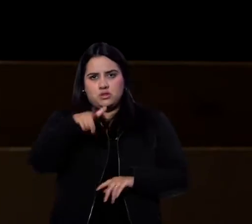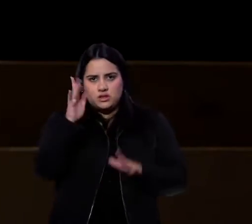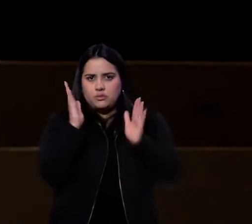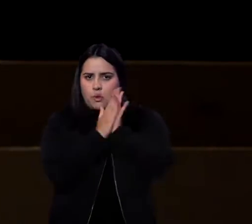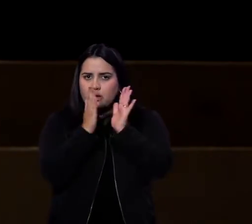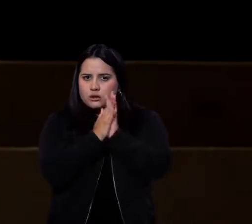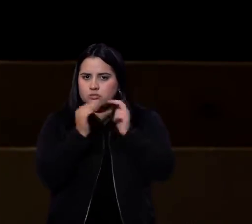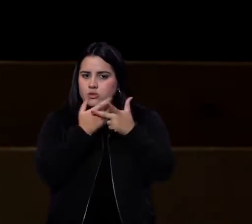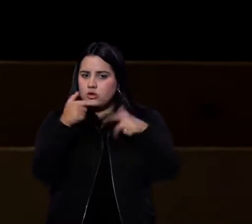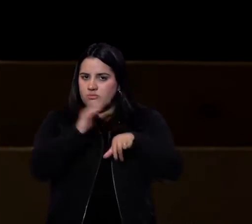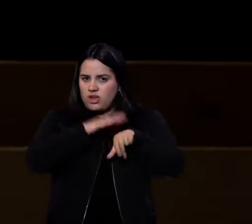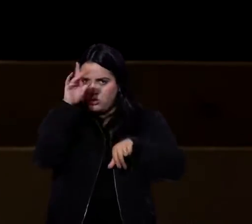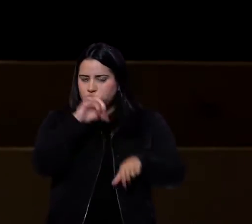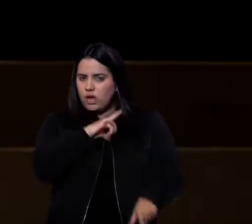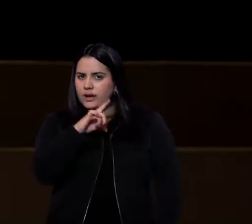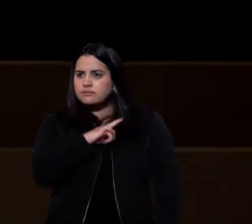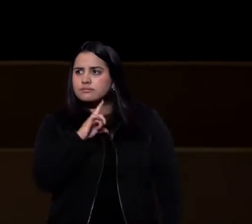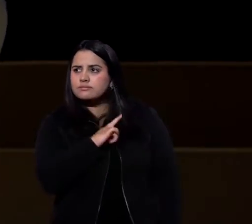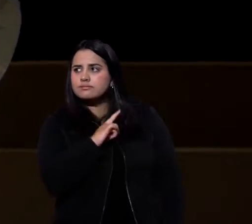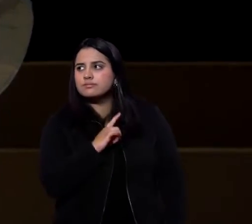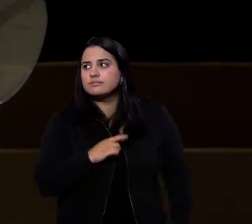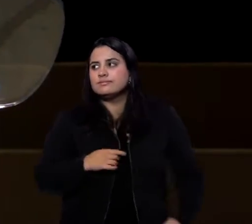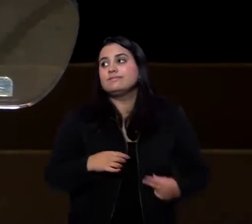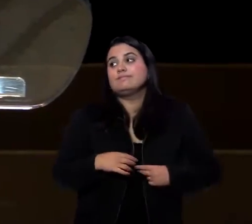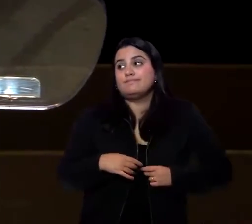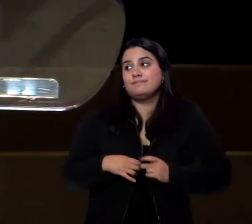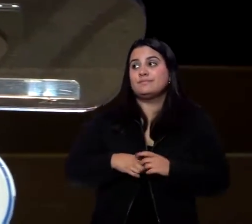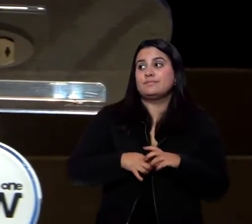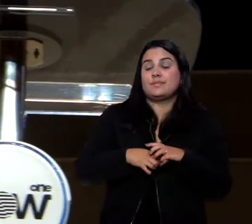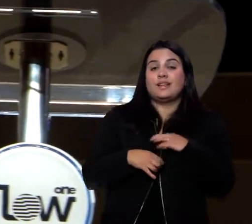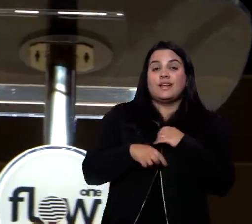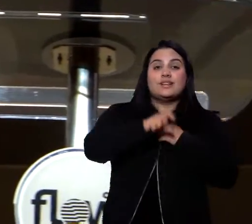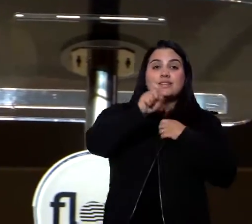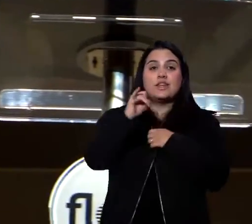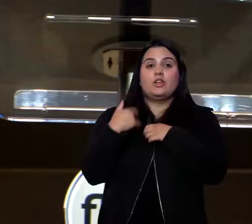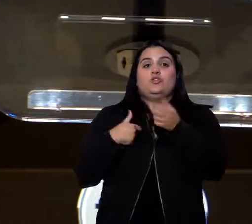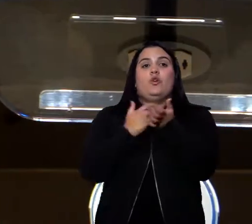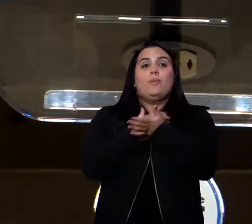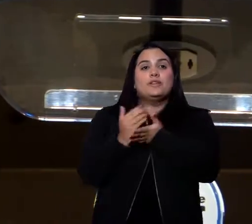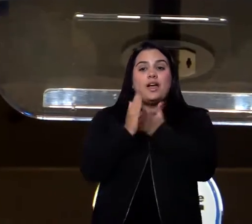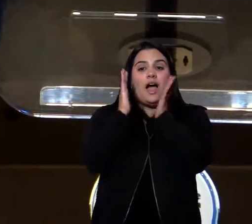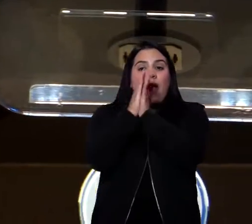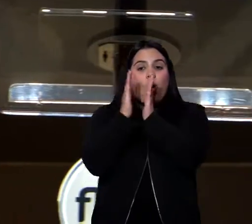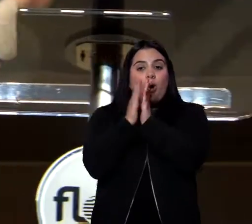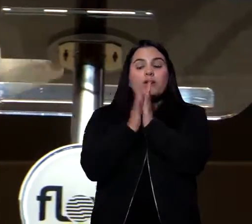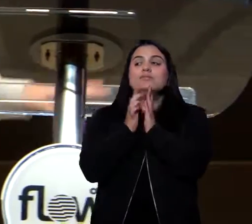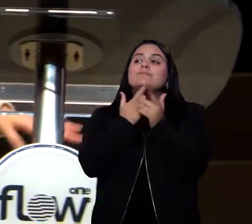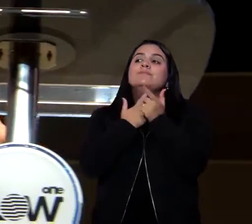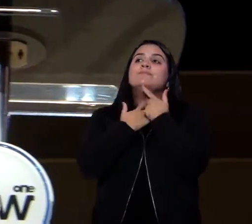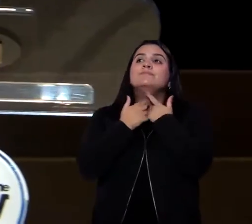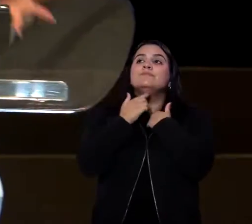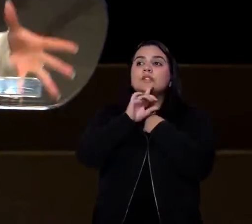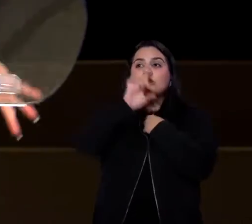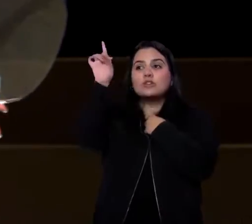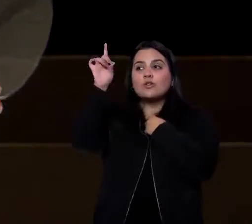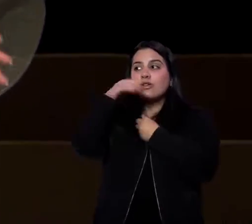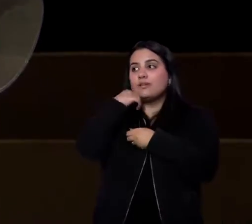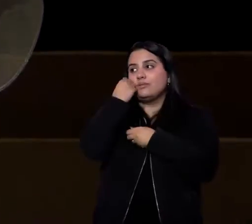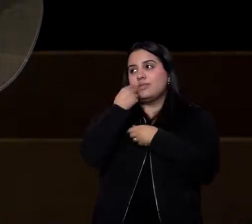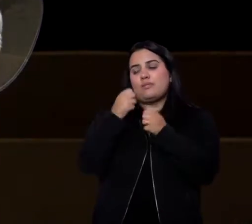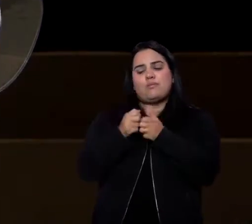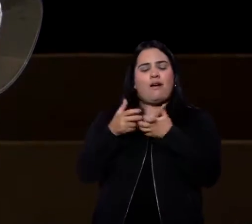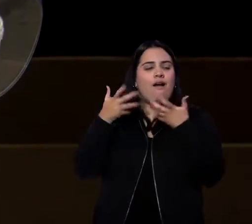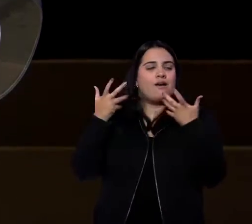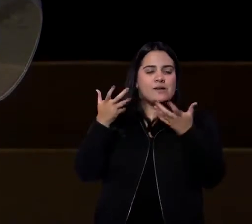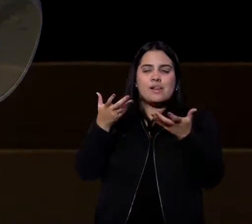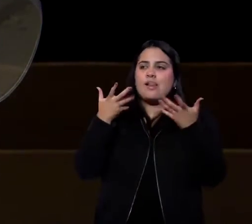Cara, se a gente começar a orar à vontade de Deus, nós viveremos coisas absurdas, que a gente não tem nem ideia.